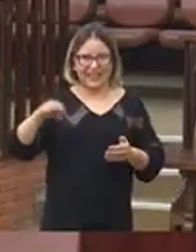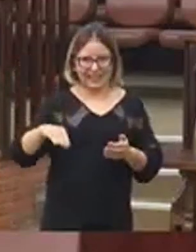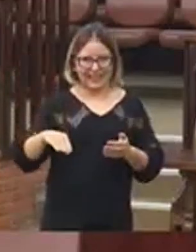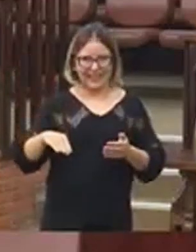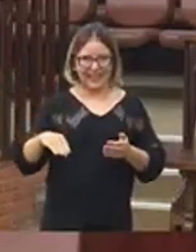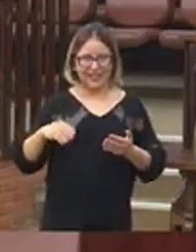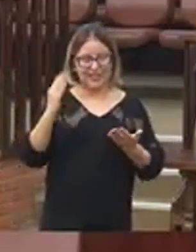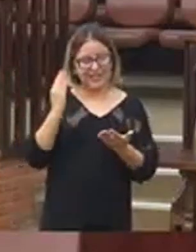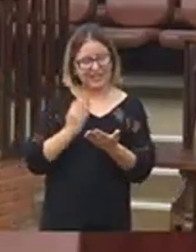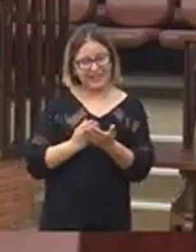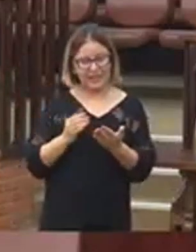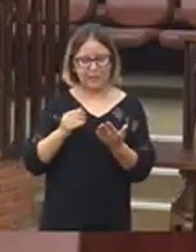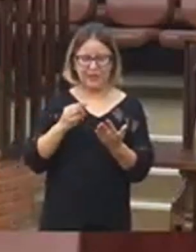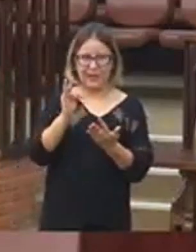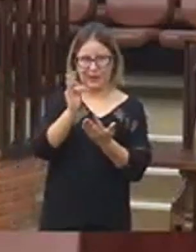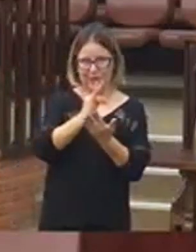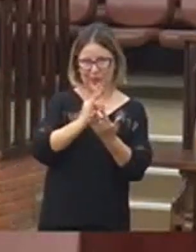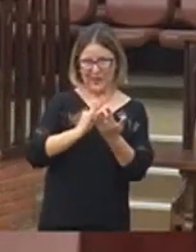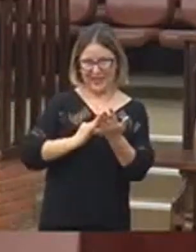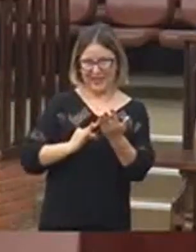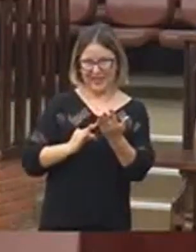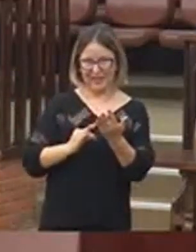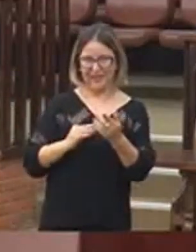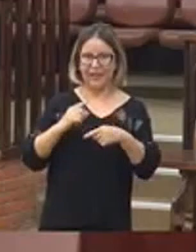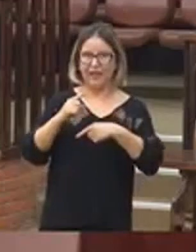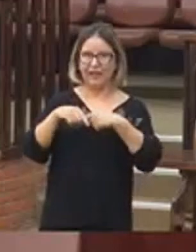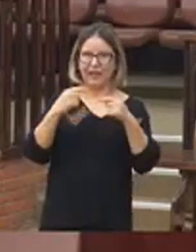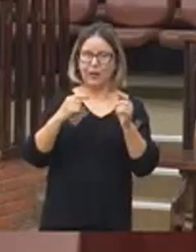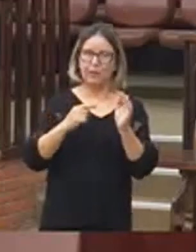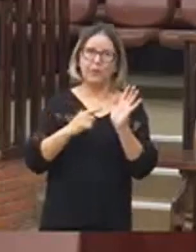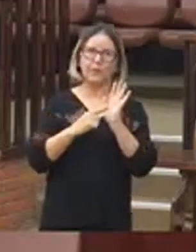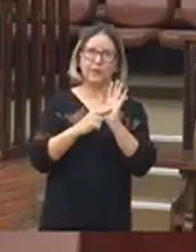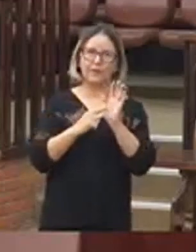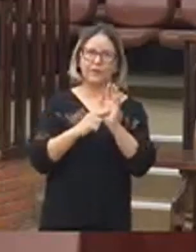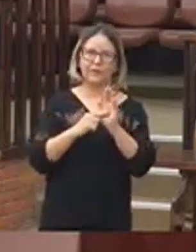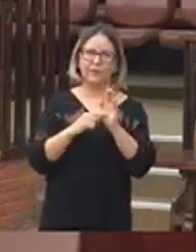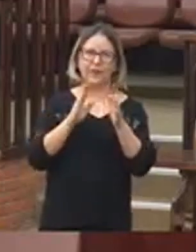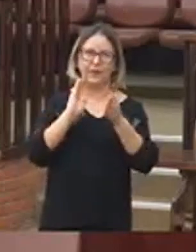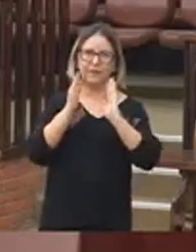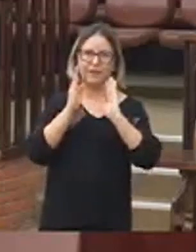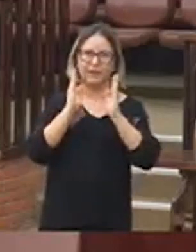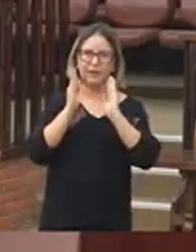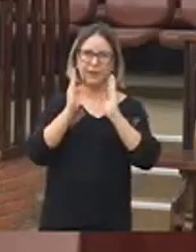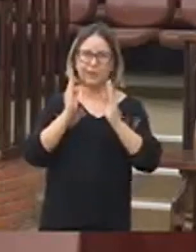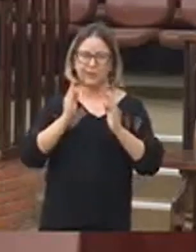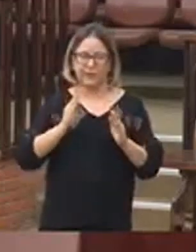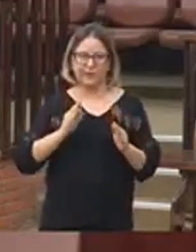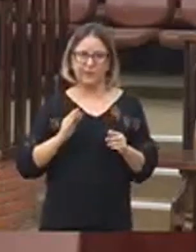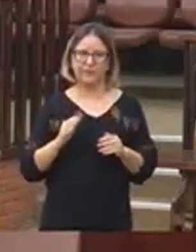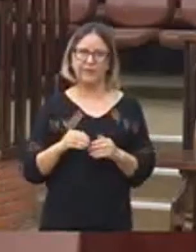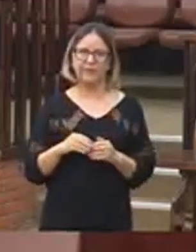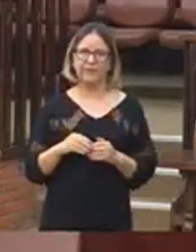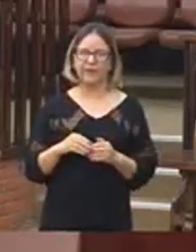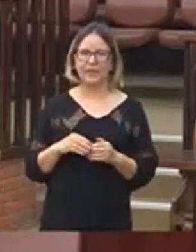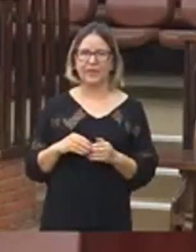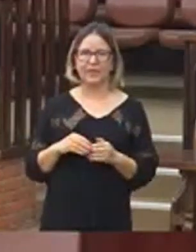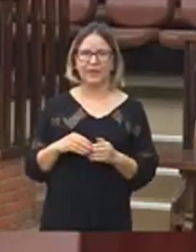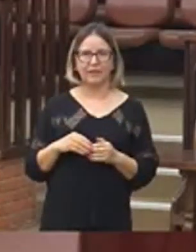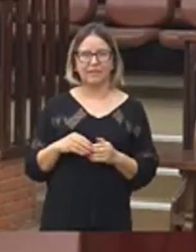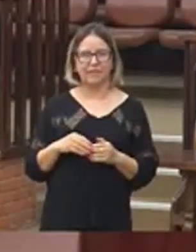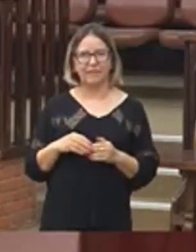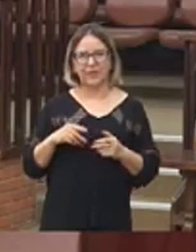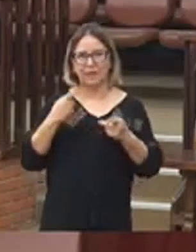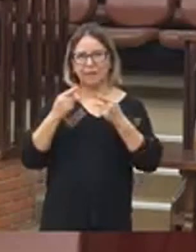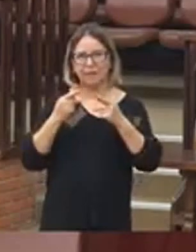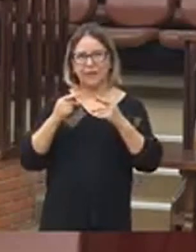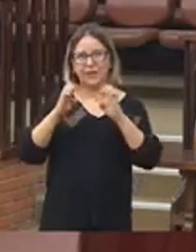vou colocar no Facebook sobre um contexto de evangelização.